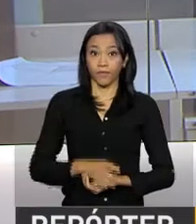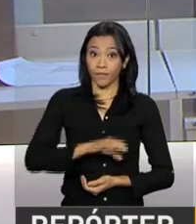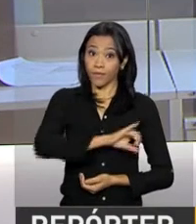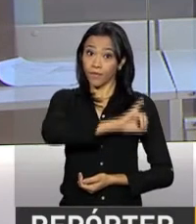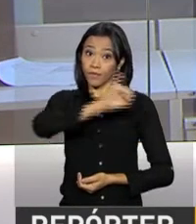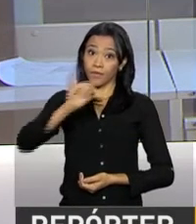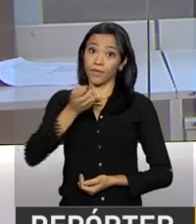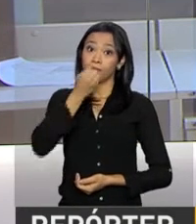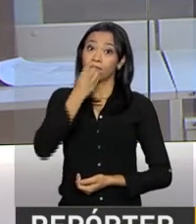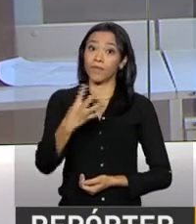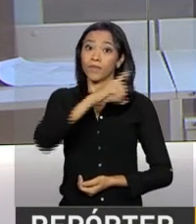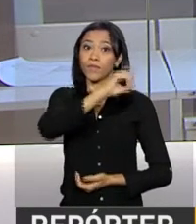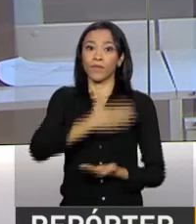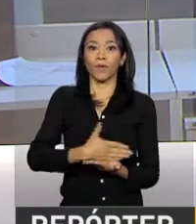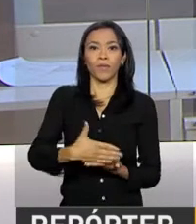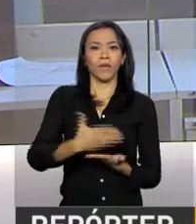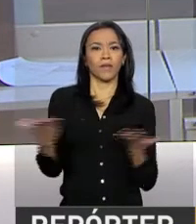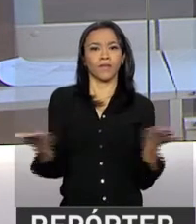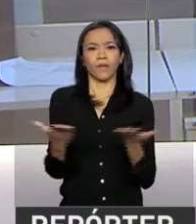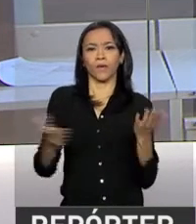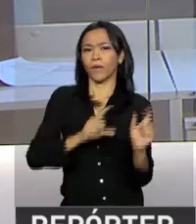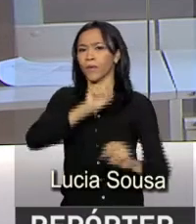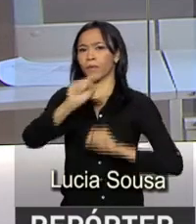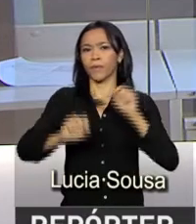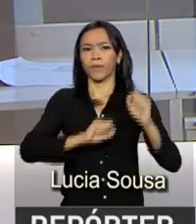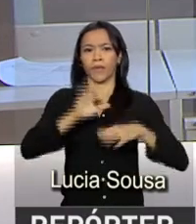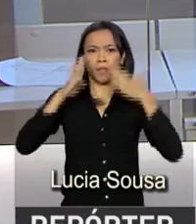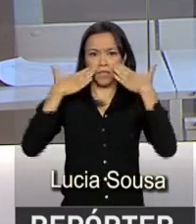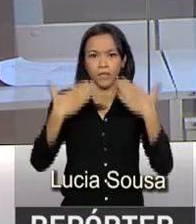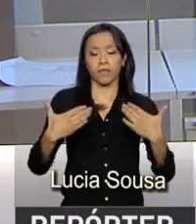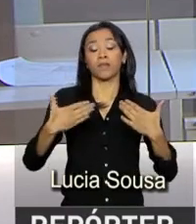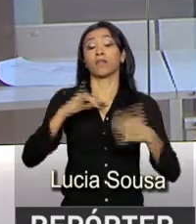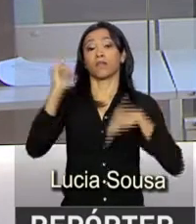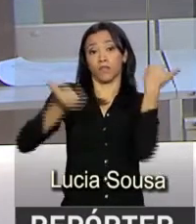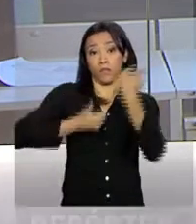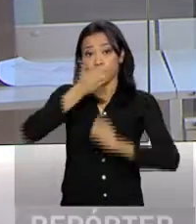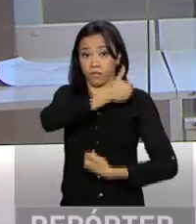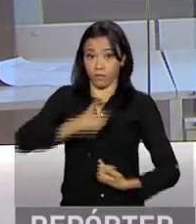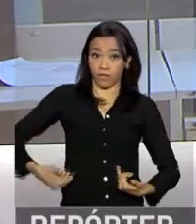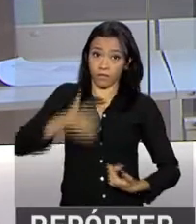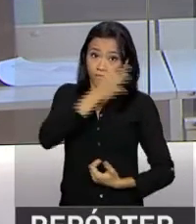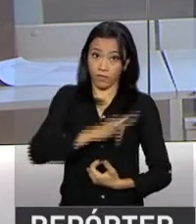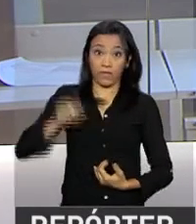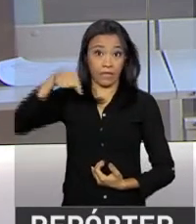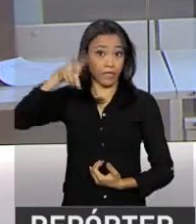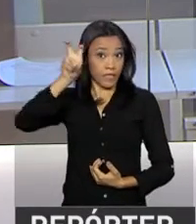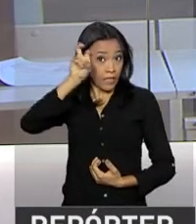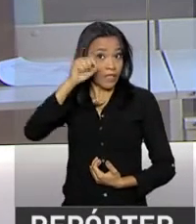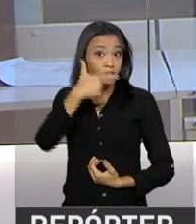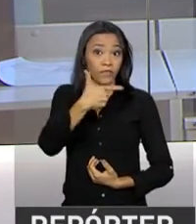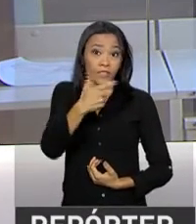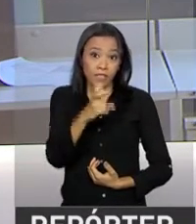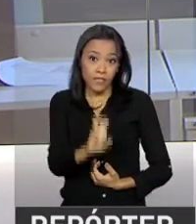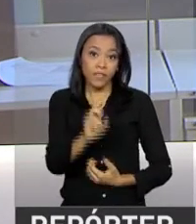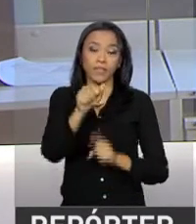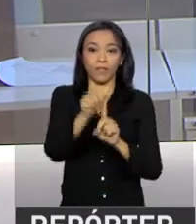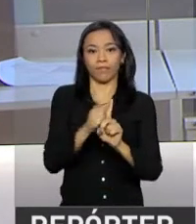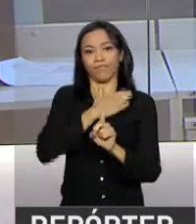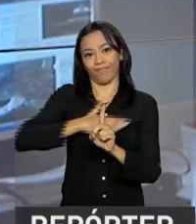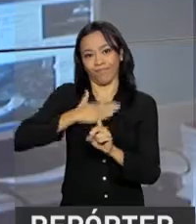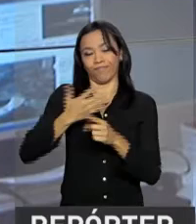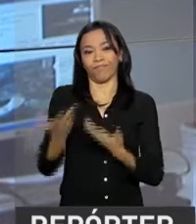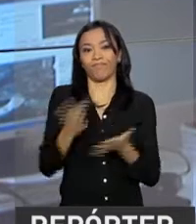Olá, bom dia. Começa agora o Repórter NBR e as notícias do governo federal desta quinta-feira, 25 de